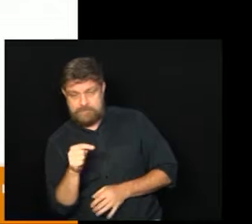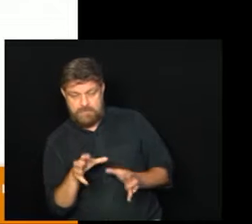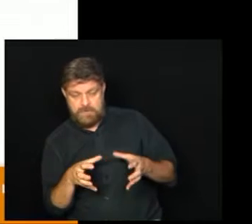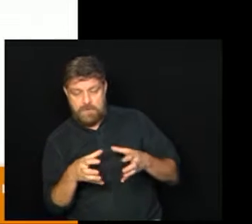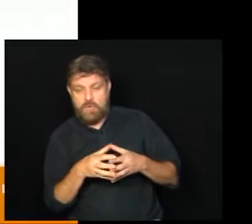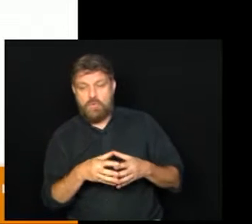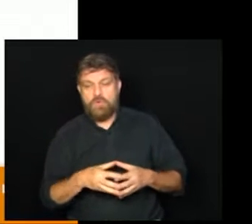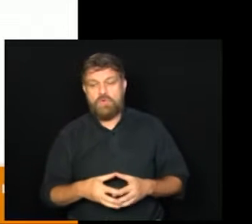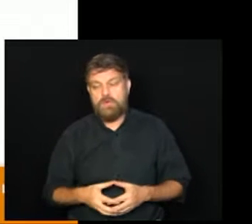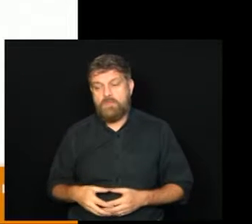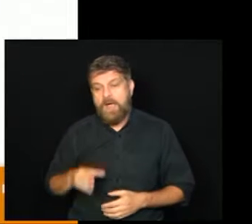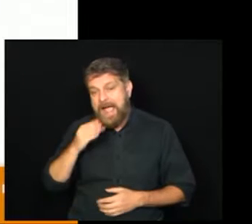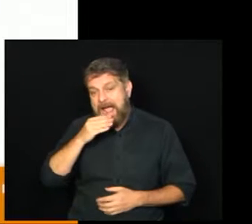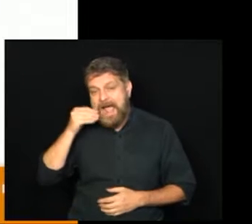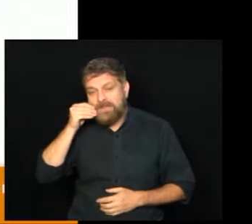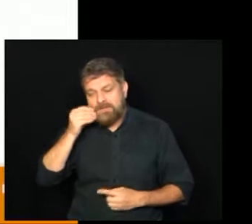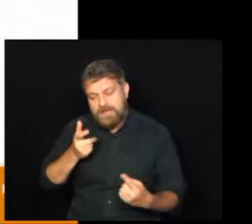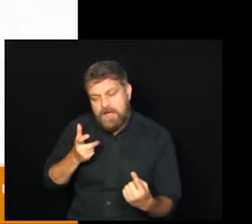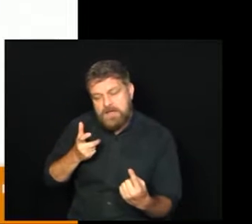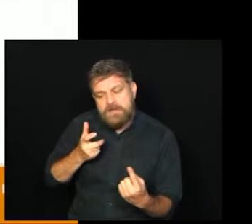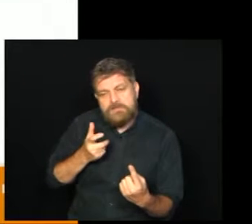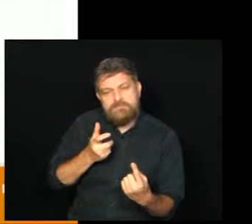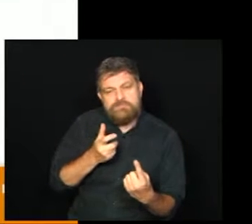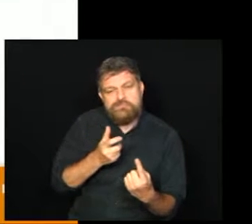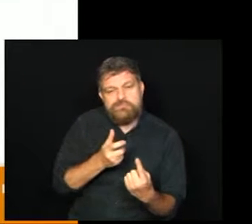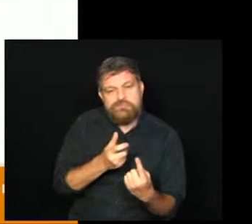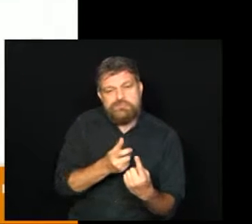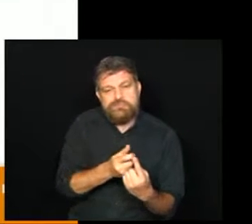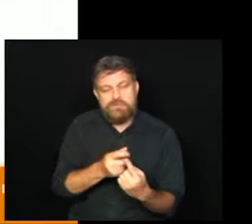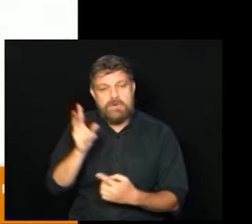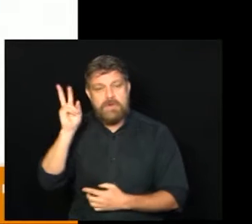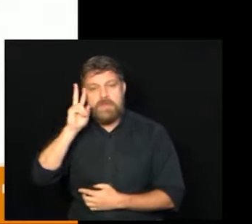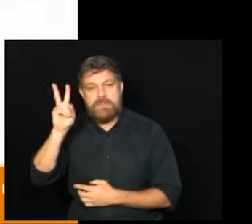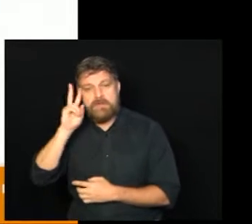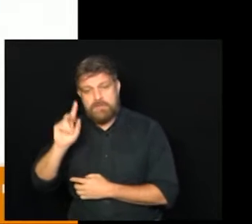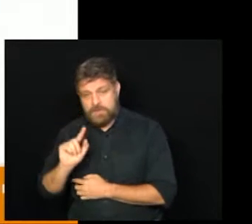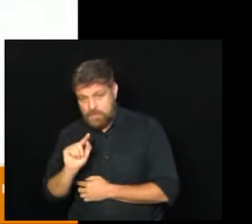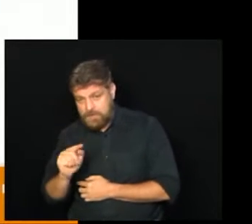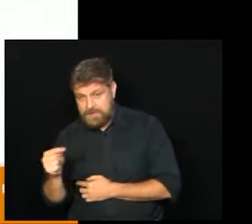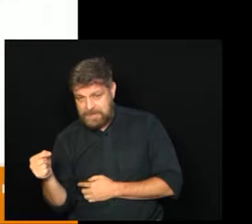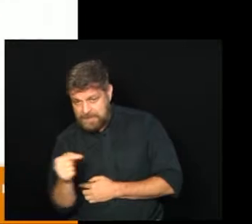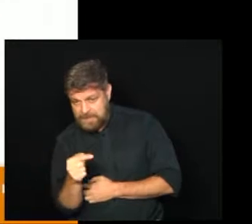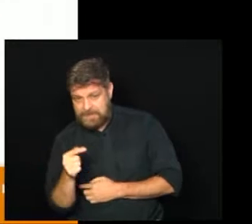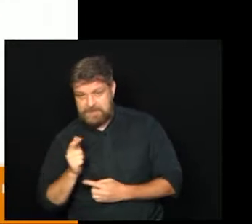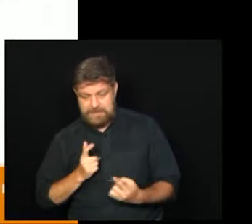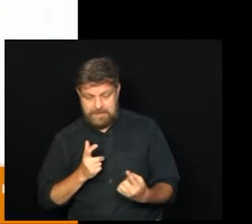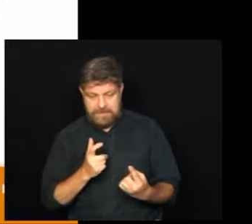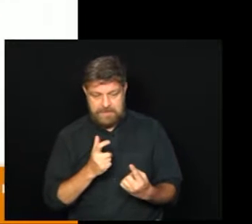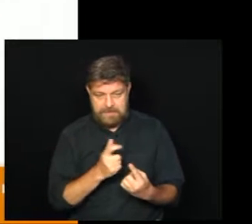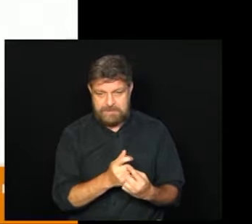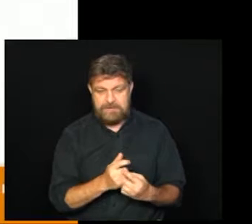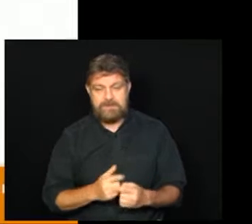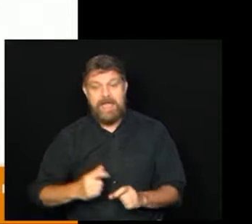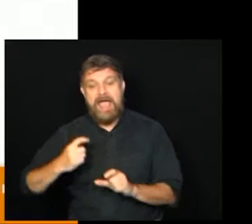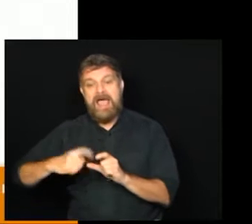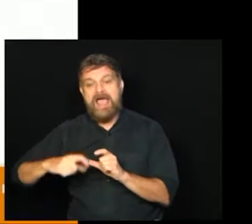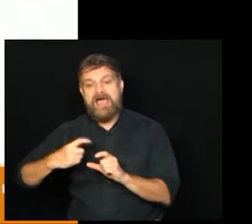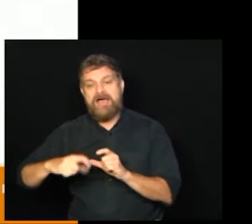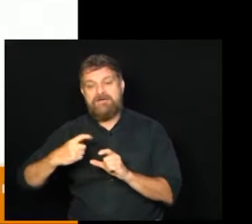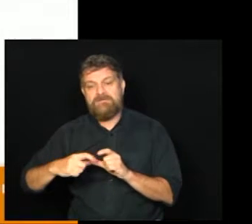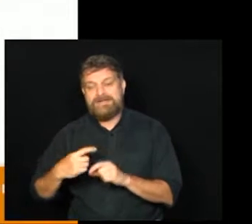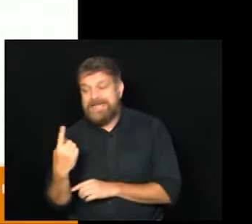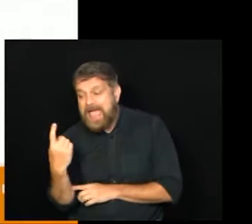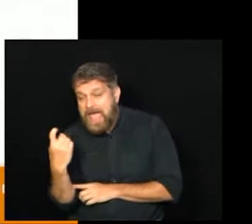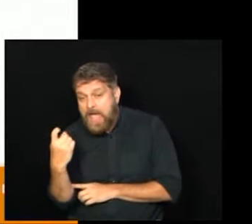grupo passe, então, a ser imunizado na cidade. Lembrando que eles estão sendo imunizados com a vacina da Pfizer, que é a única